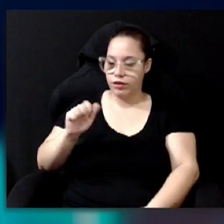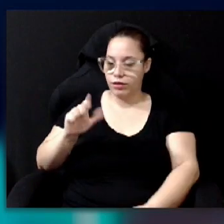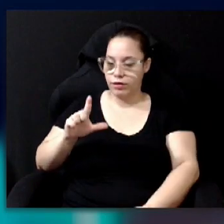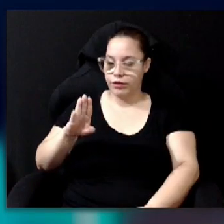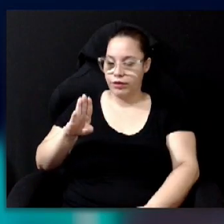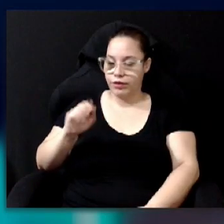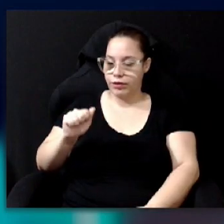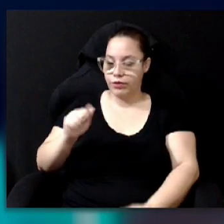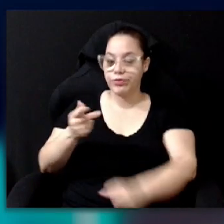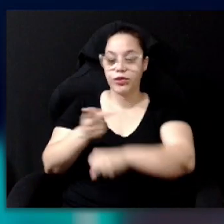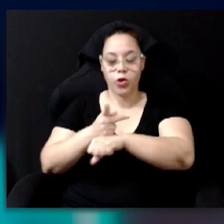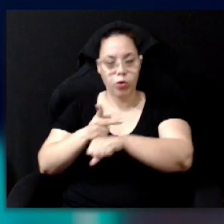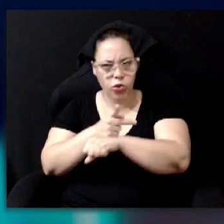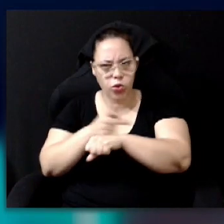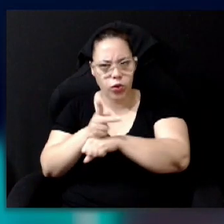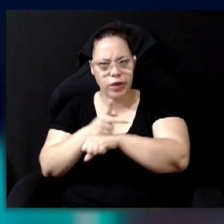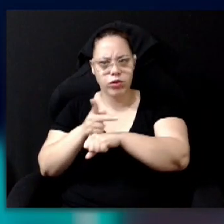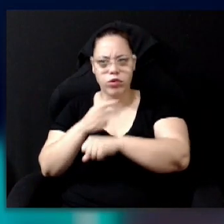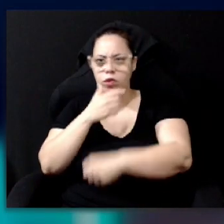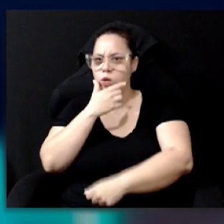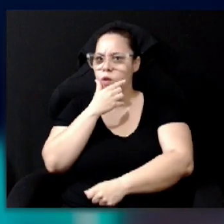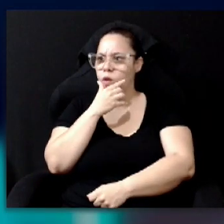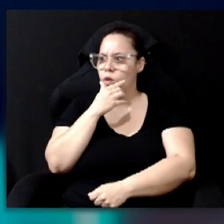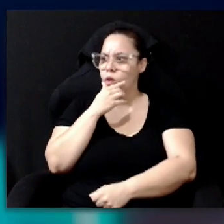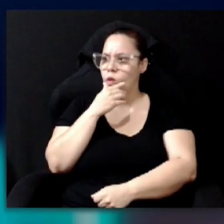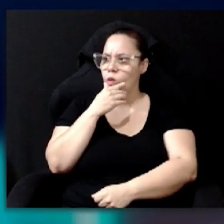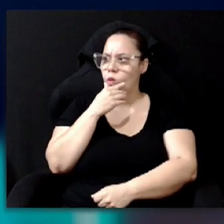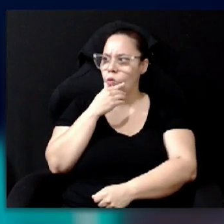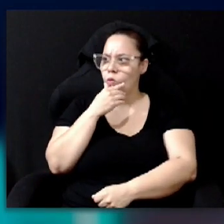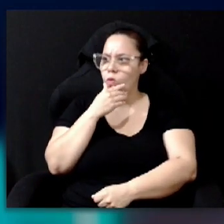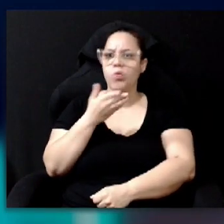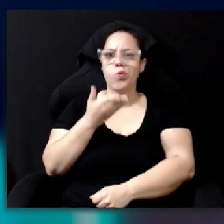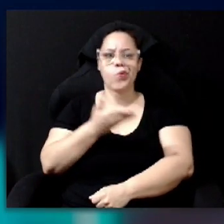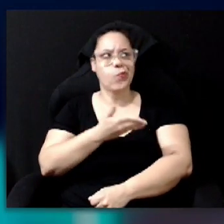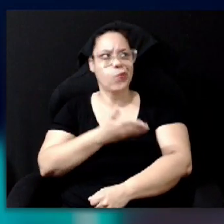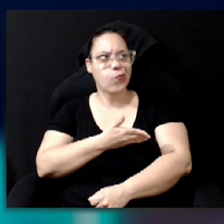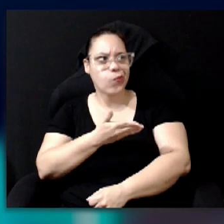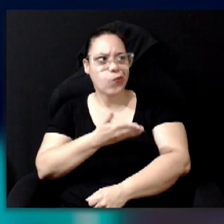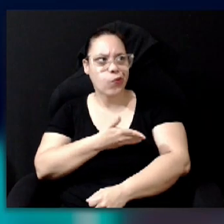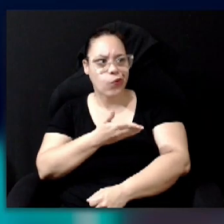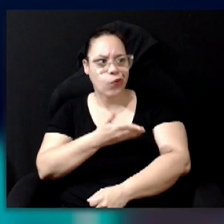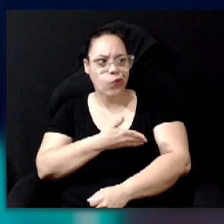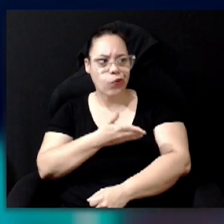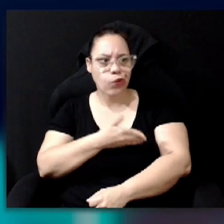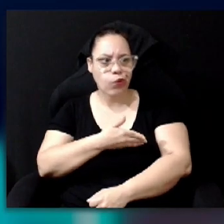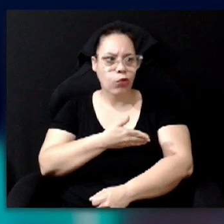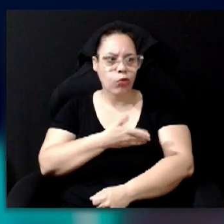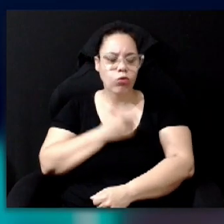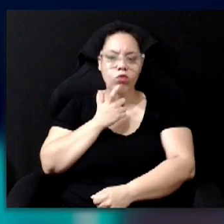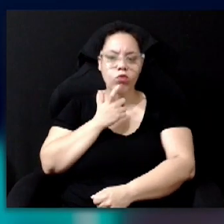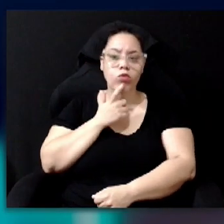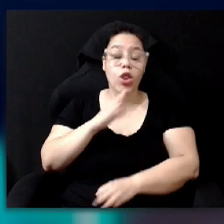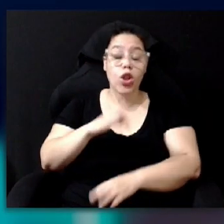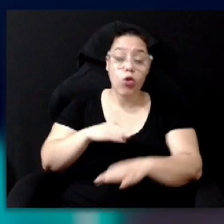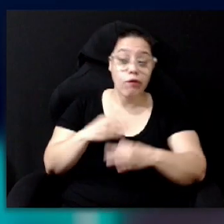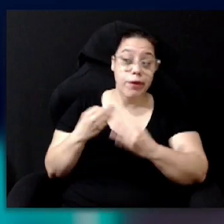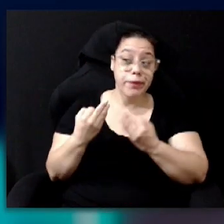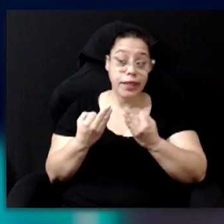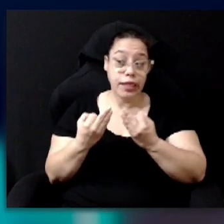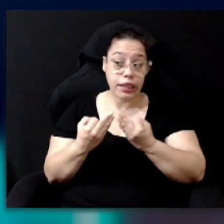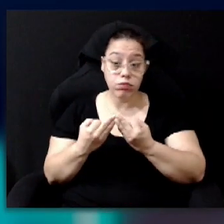procurei, colhendo informações de algumas amigas, colhendo informação da sua família, eu